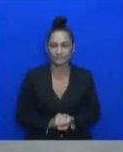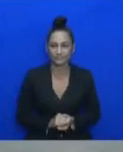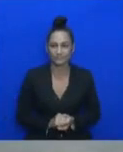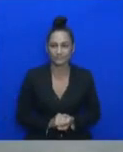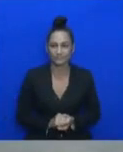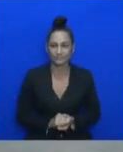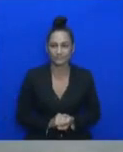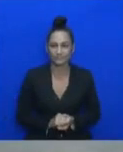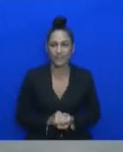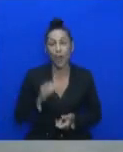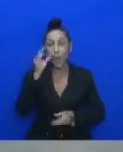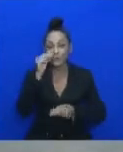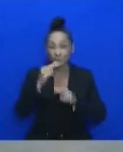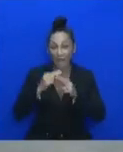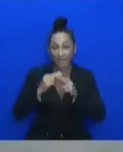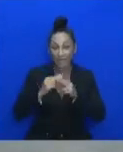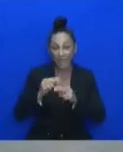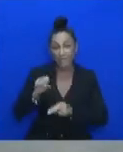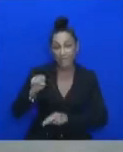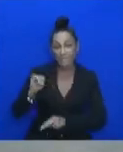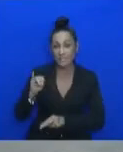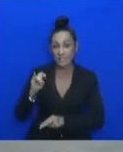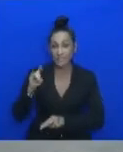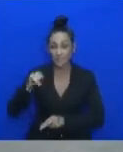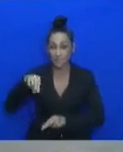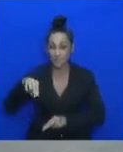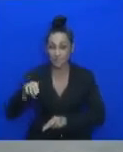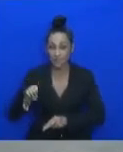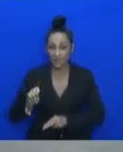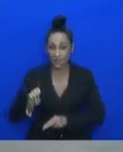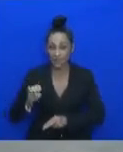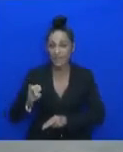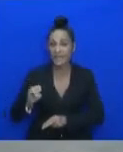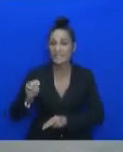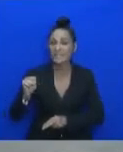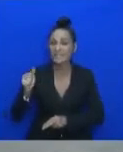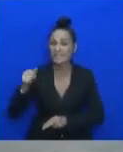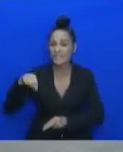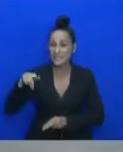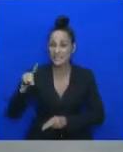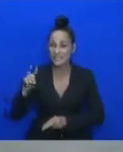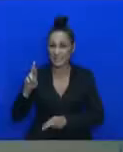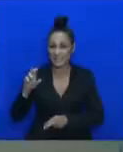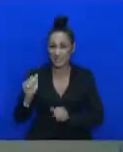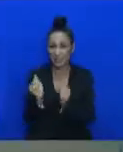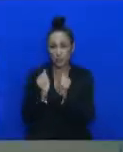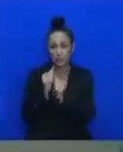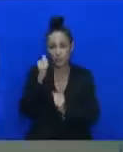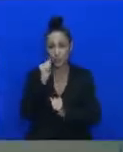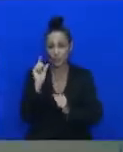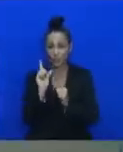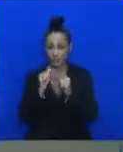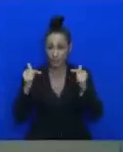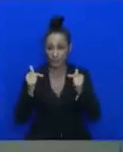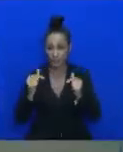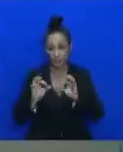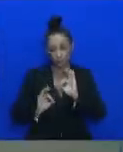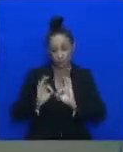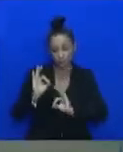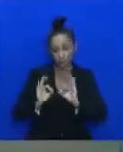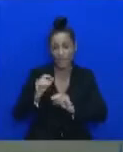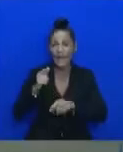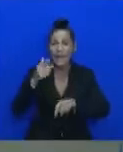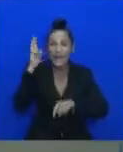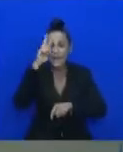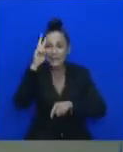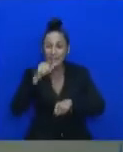O Sidney e a Sandra, nossos colegas da Caixa, juntamente com a Beth, nossa garota da sorte, realizam este procedimento. Já vou lá abrir. Lembrando